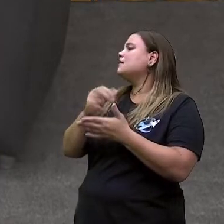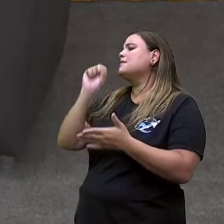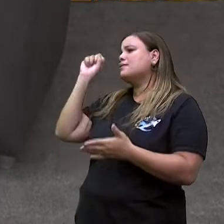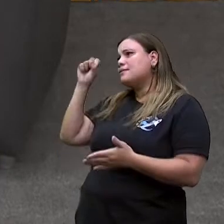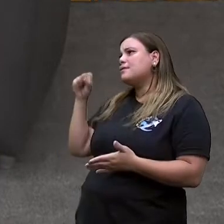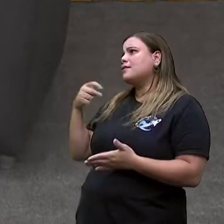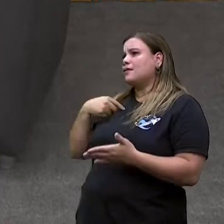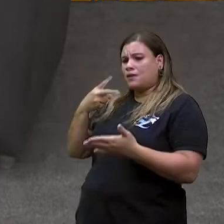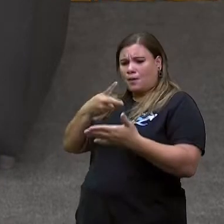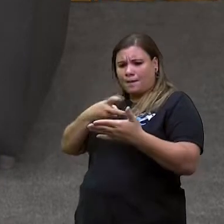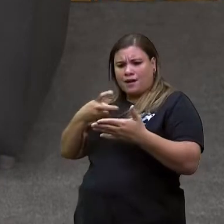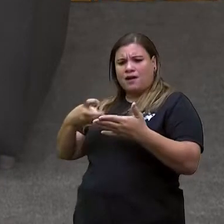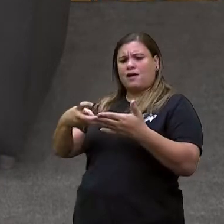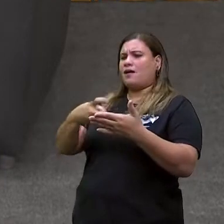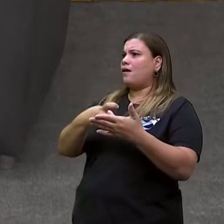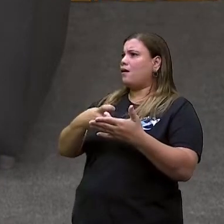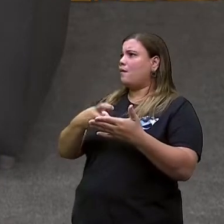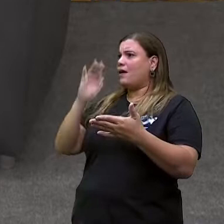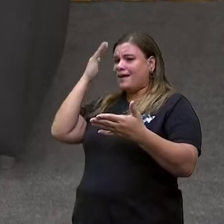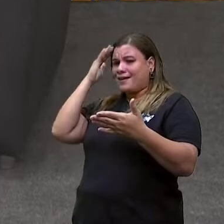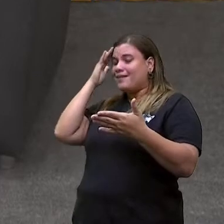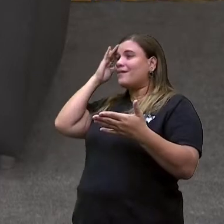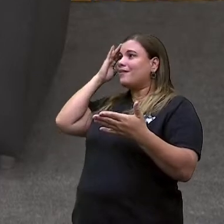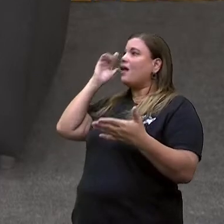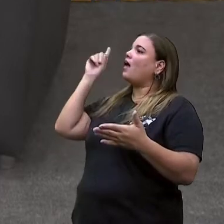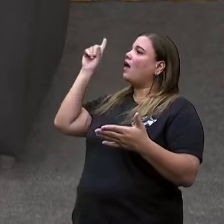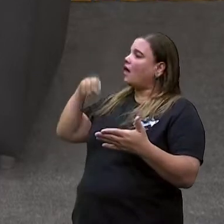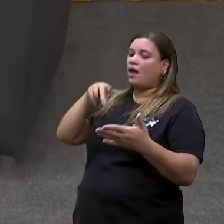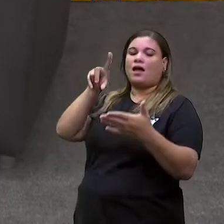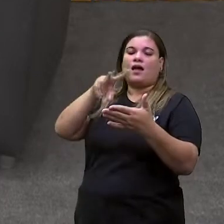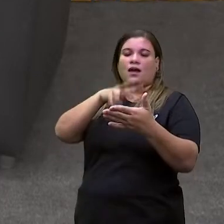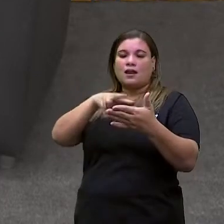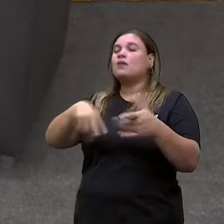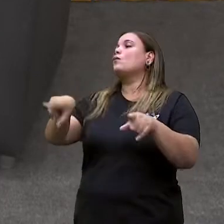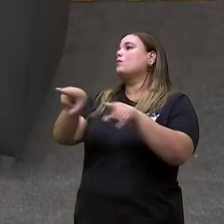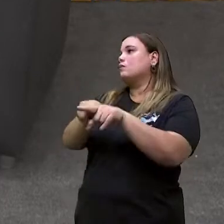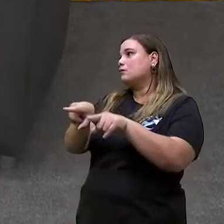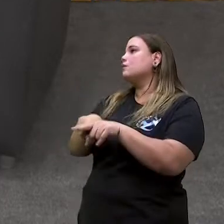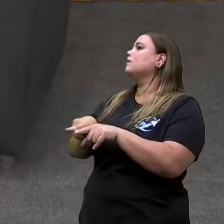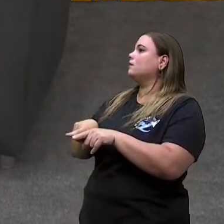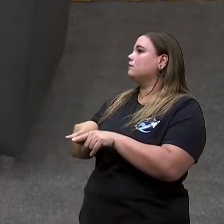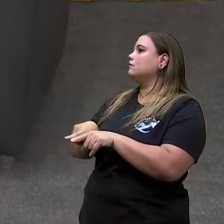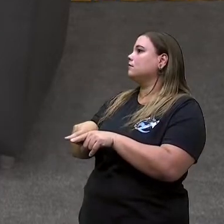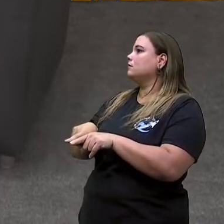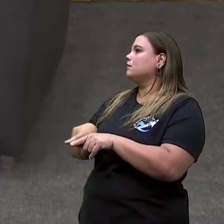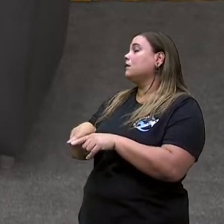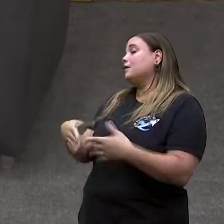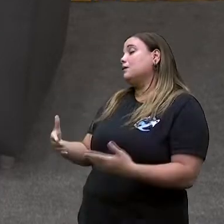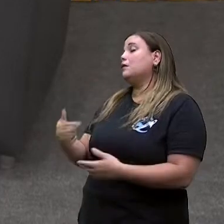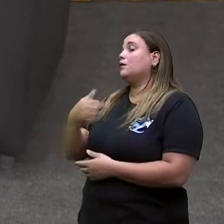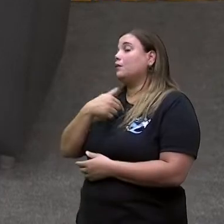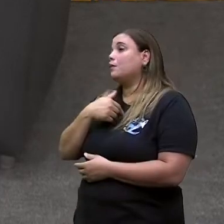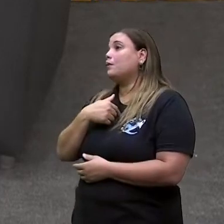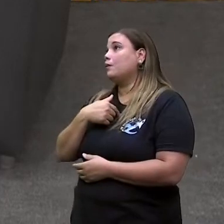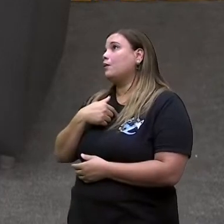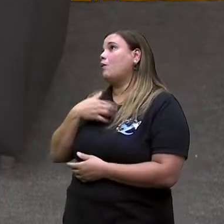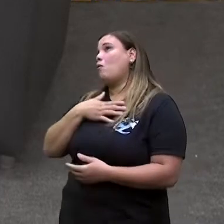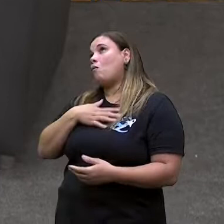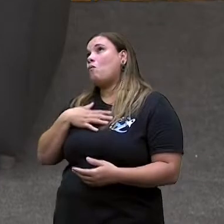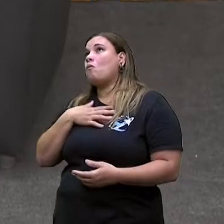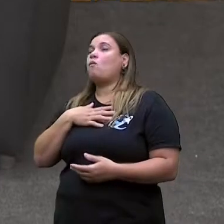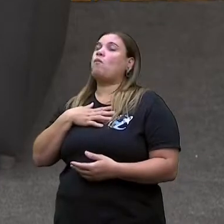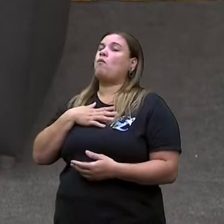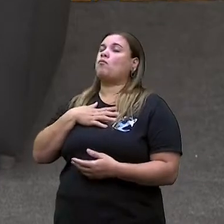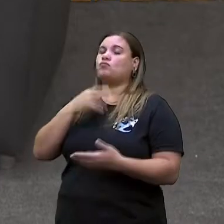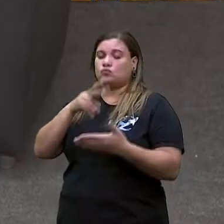Porque eu sou um tipo de leitor que eu gosto de ler e sempre estou voltando um parágrafo ou dois. Leio uns três, volto um. Leio